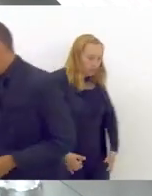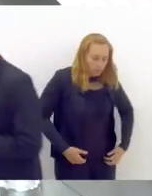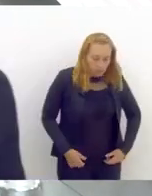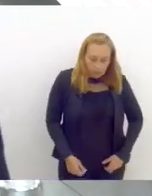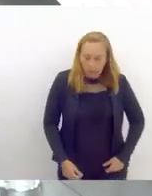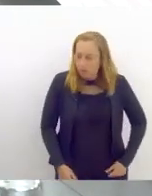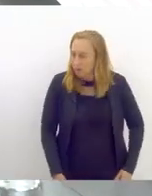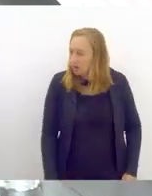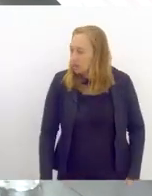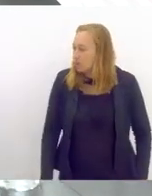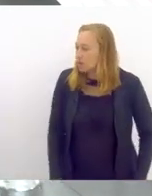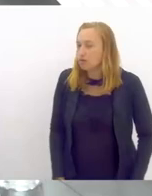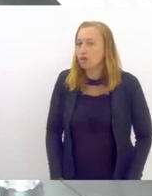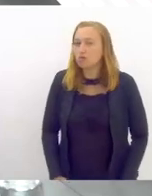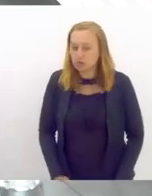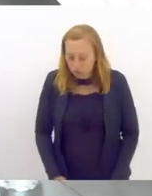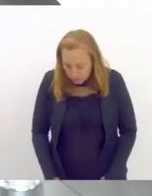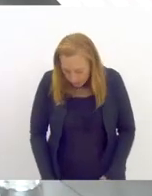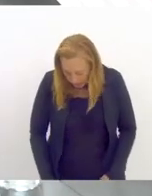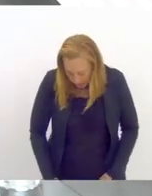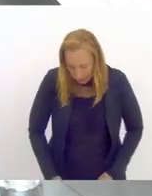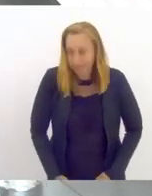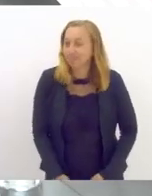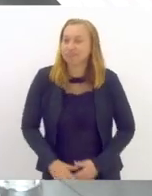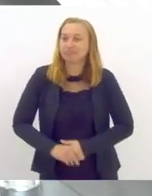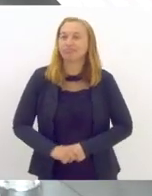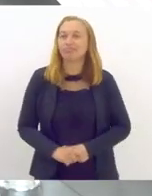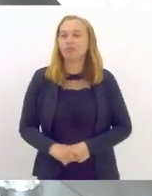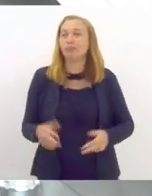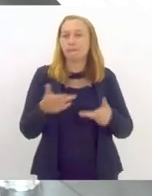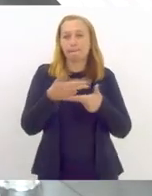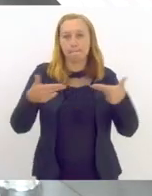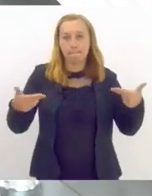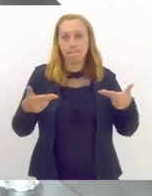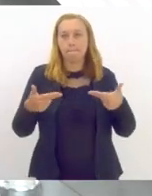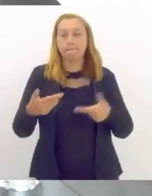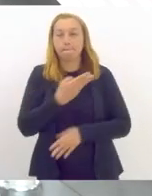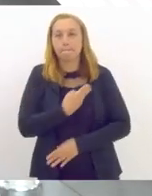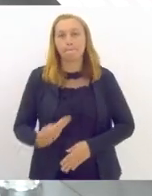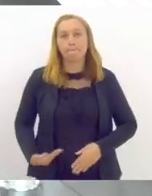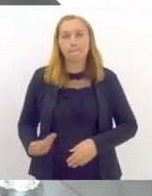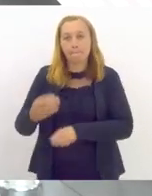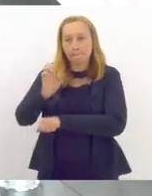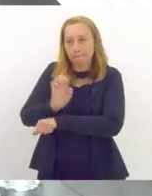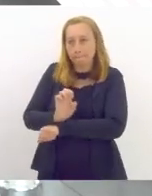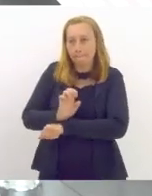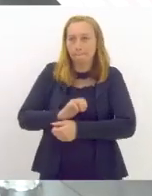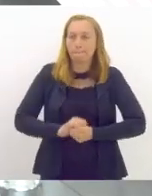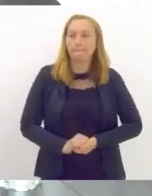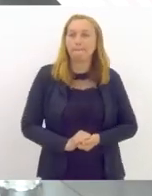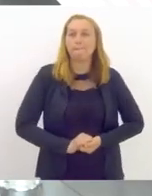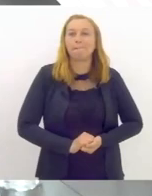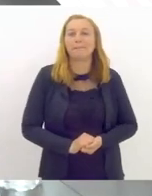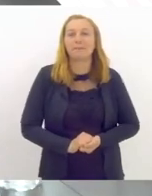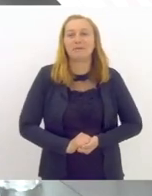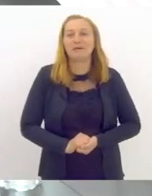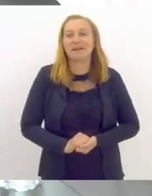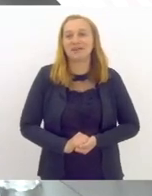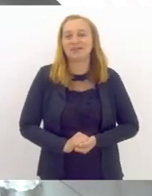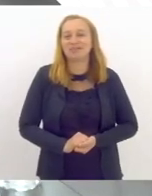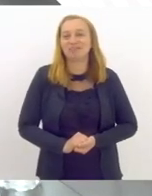mas isso vem de vários demandas de vários governos do estado que passa nenhum tipo de responsabilidade